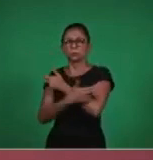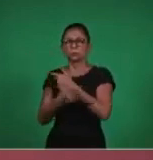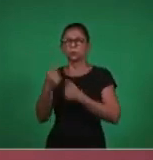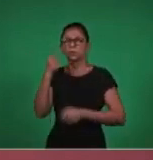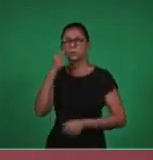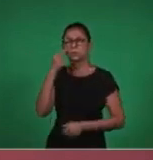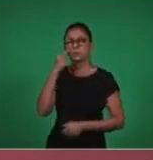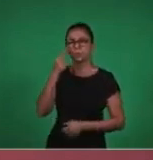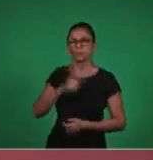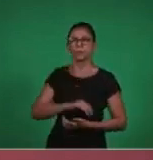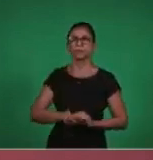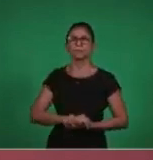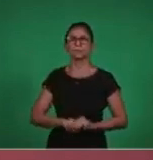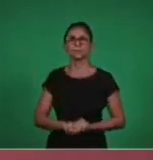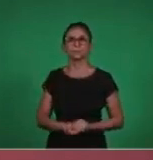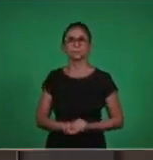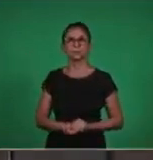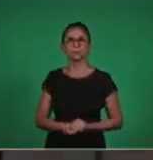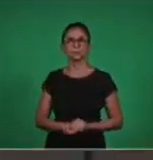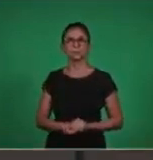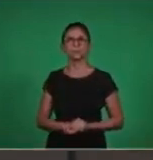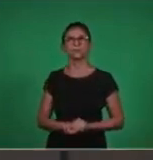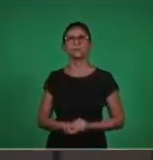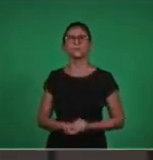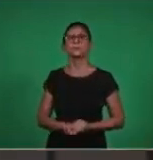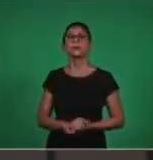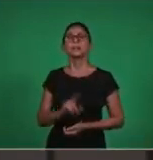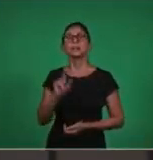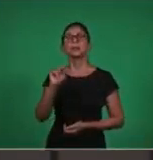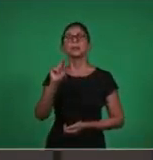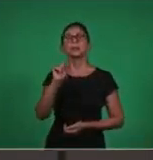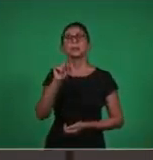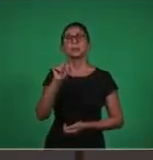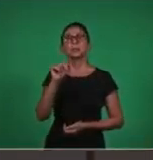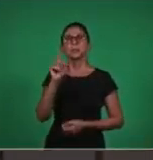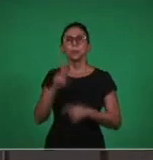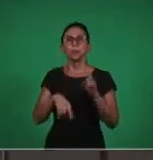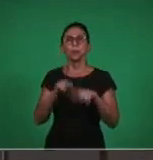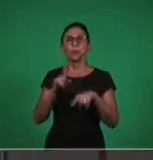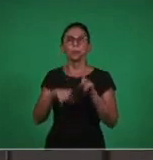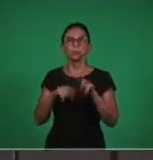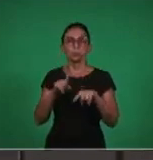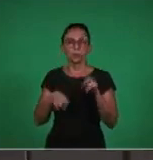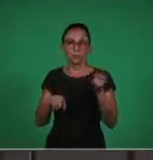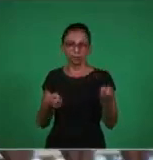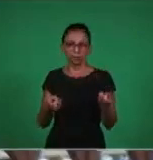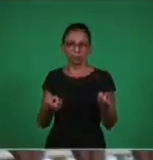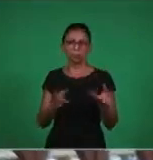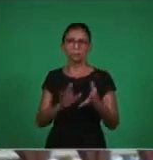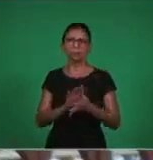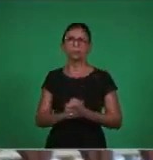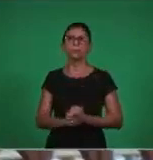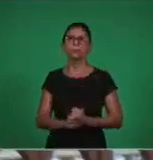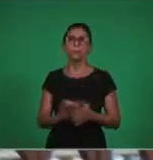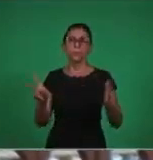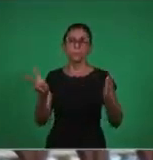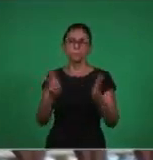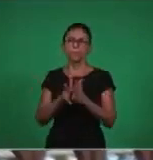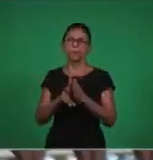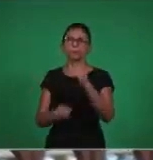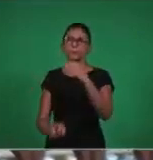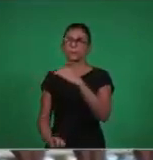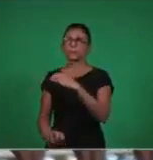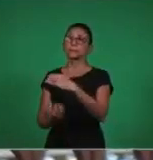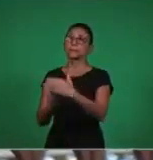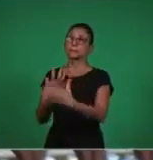evolucionismo, eu estou colocando a matéria como elemento fundamental da criação. Então eu estou